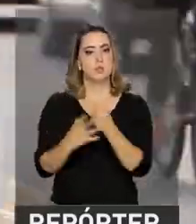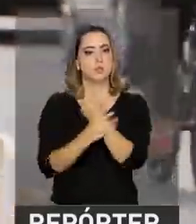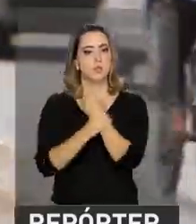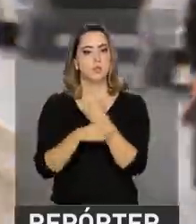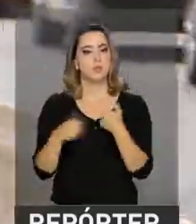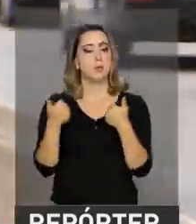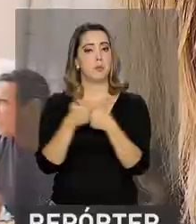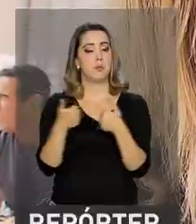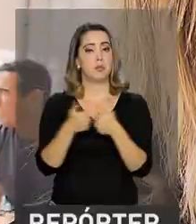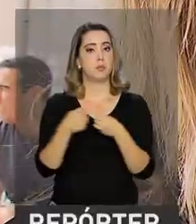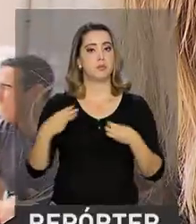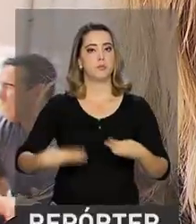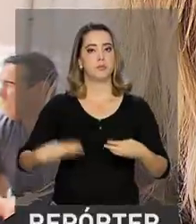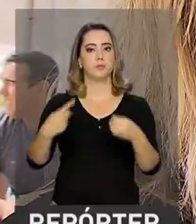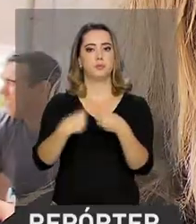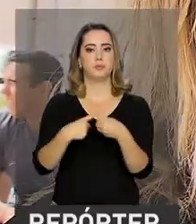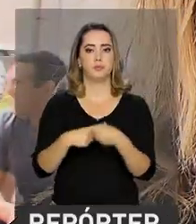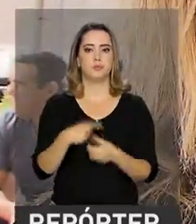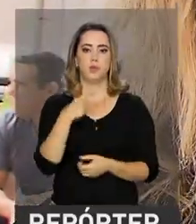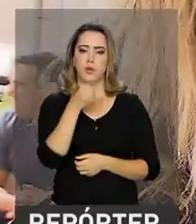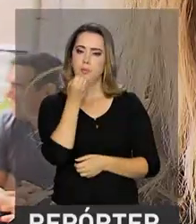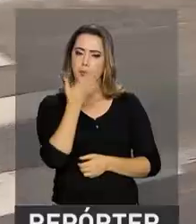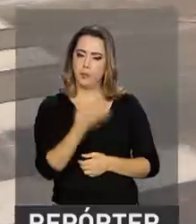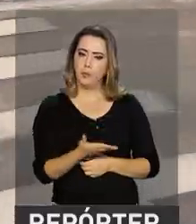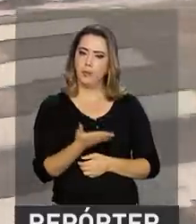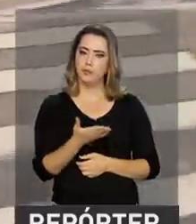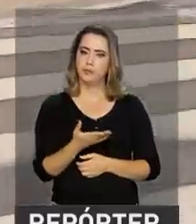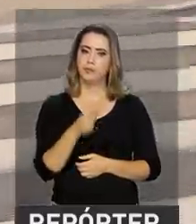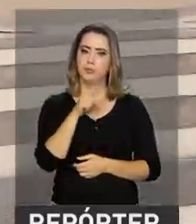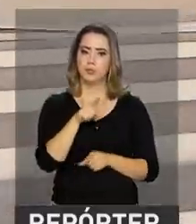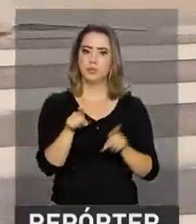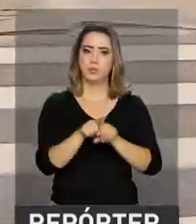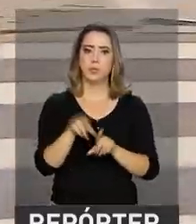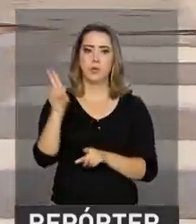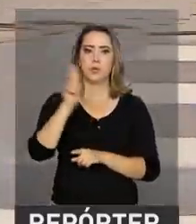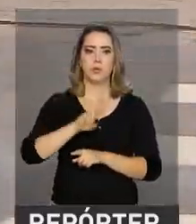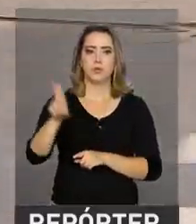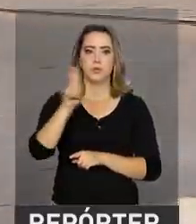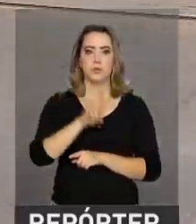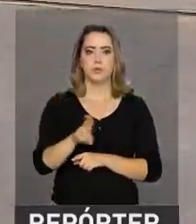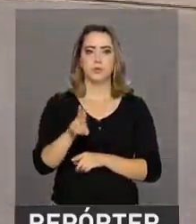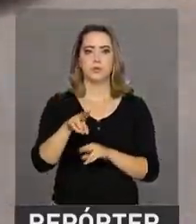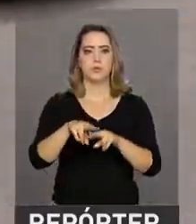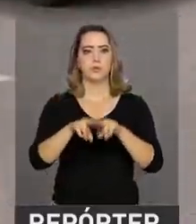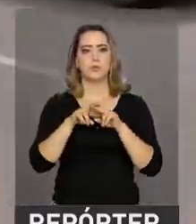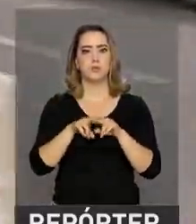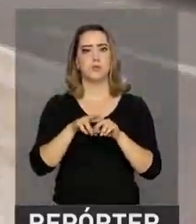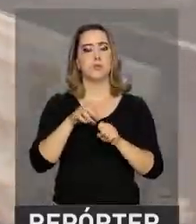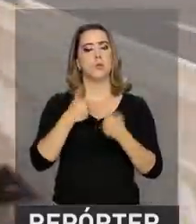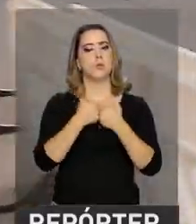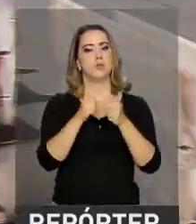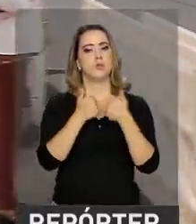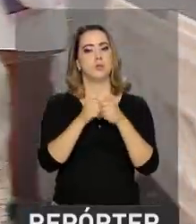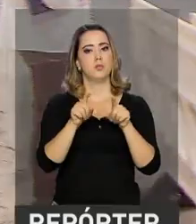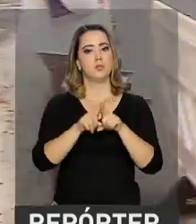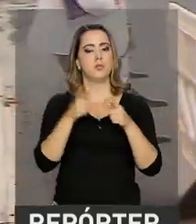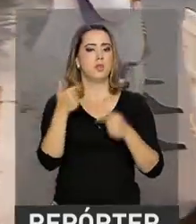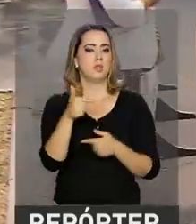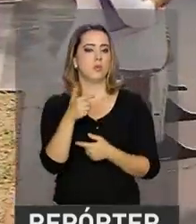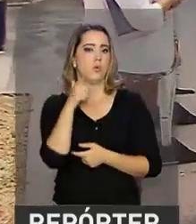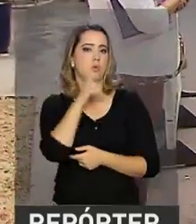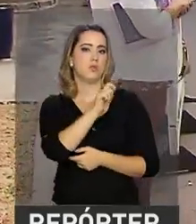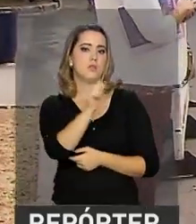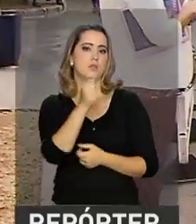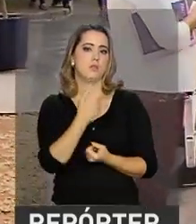frente ao Ministério das Cidades. Júlia aprovou a iniciativa. Ela também usa a bicicleta como meio de transporte, mas ainda não